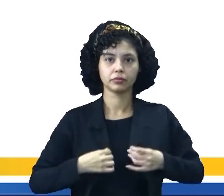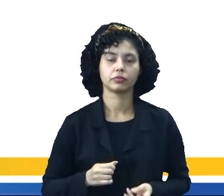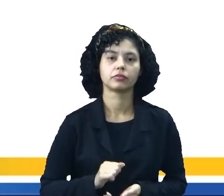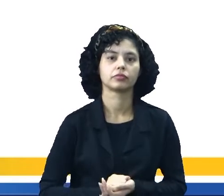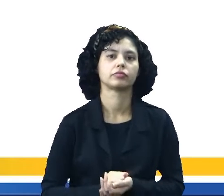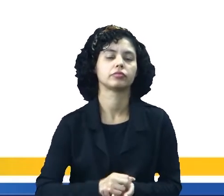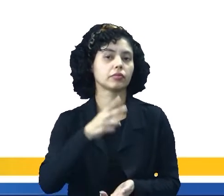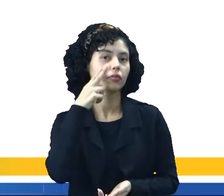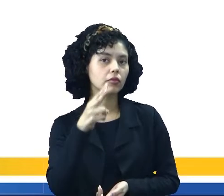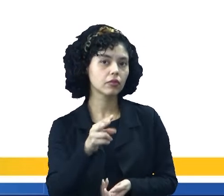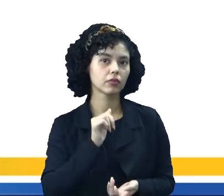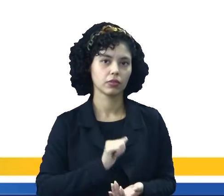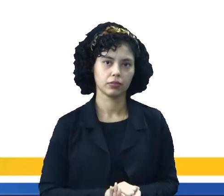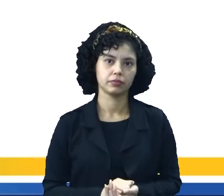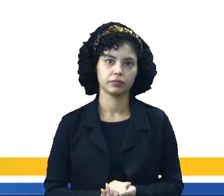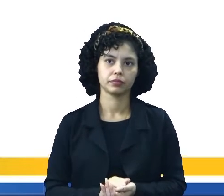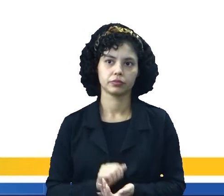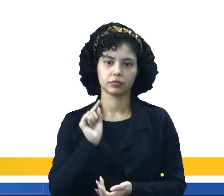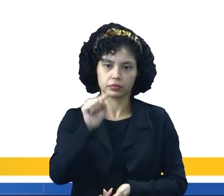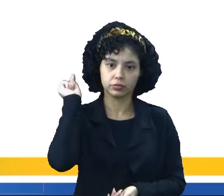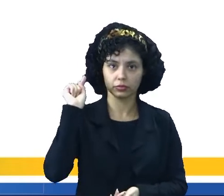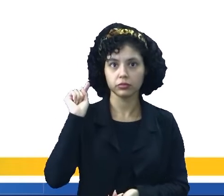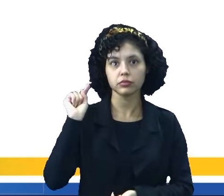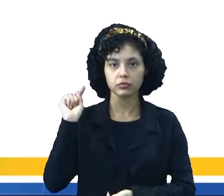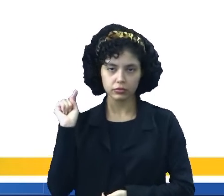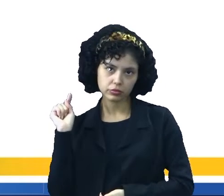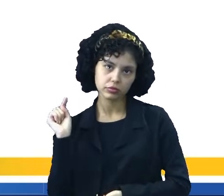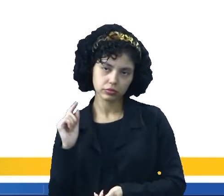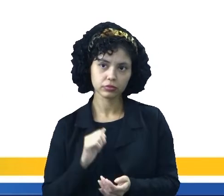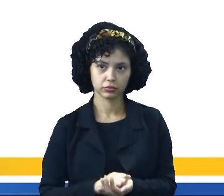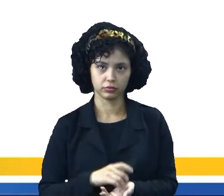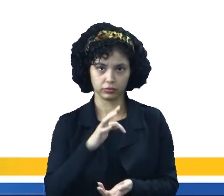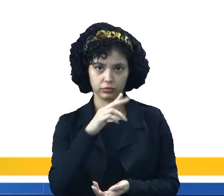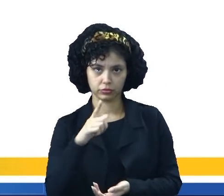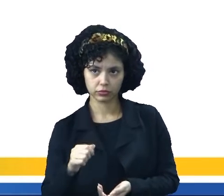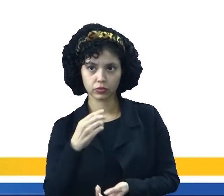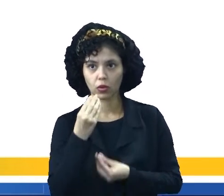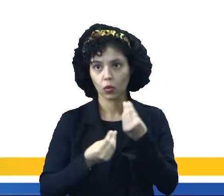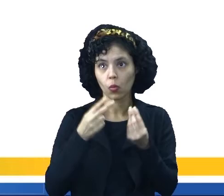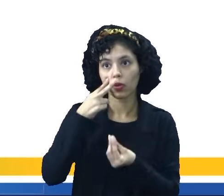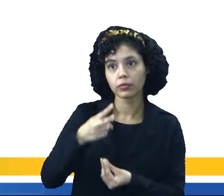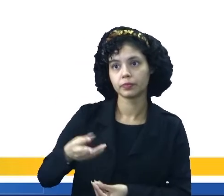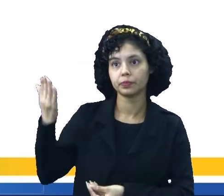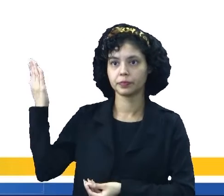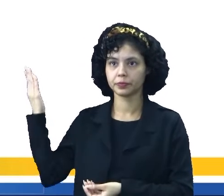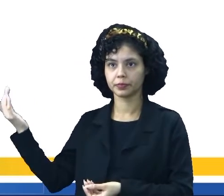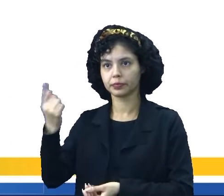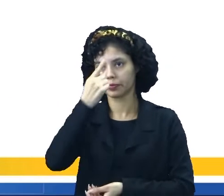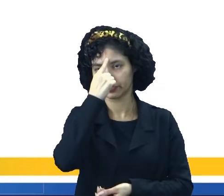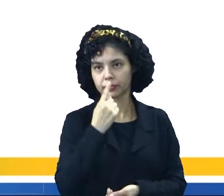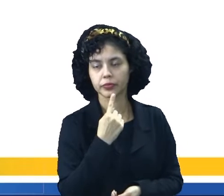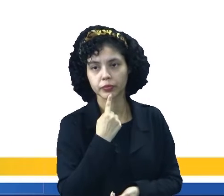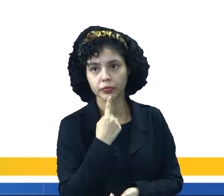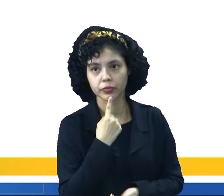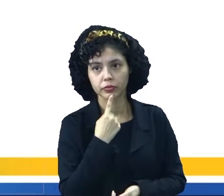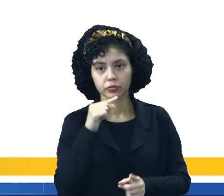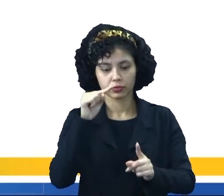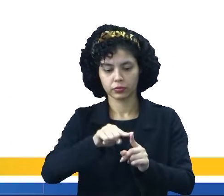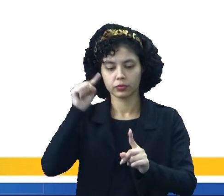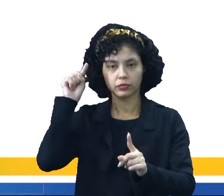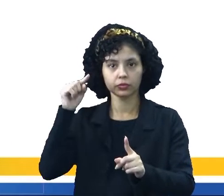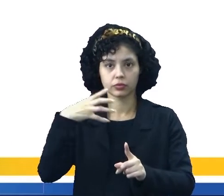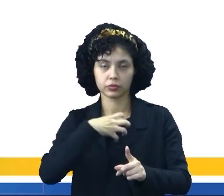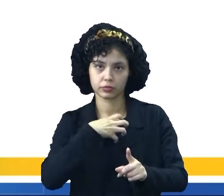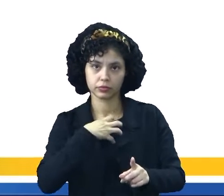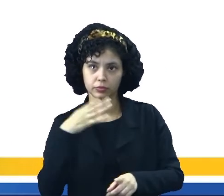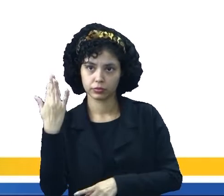vejo que eu estou espetando meu dedo em uma taxinha, igual aí na figura, o que vai acontecer? Eu espetei meu dedo,